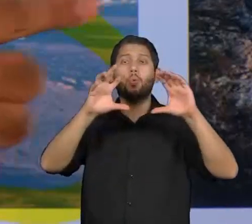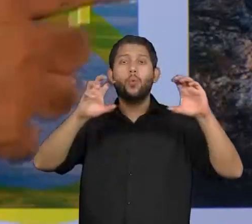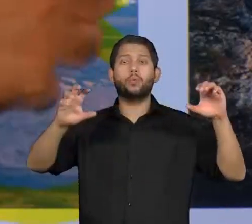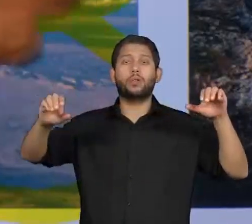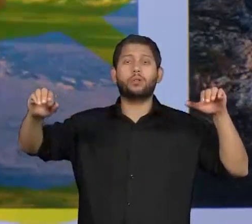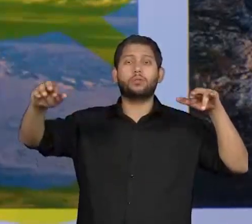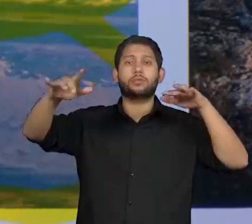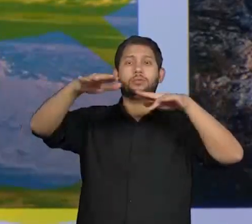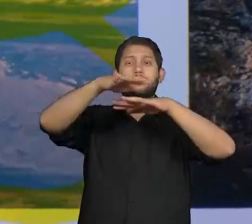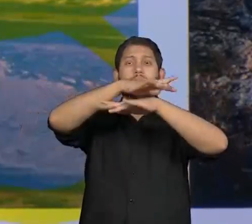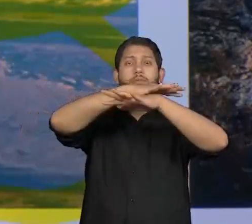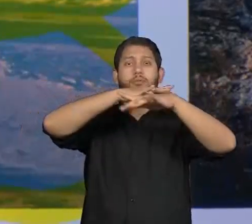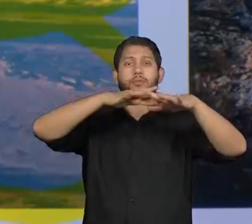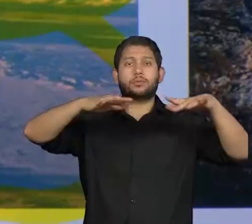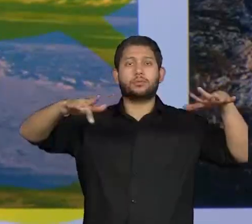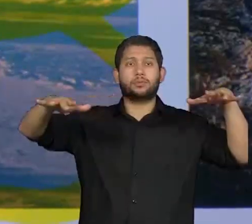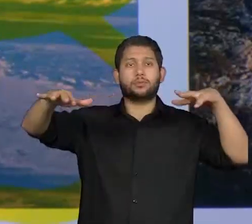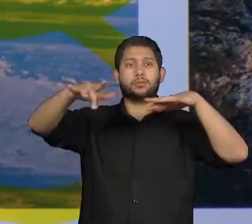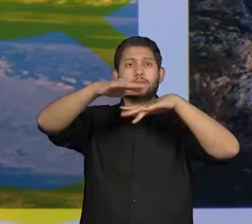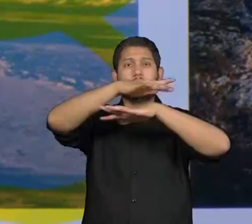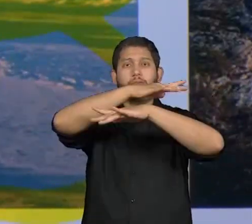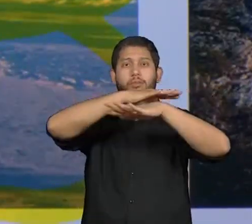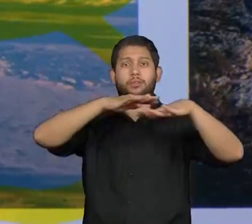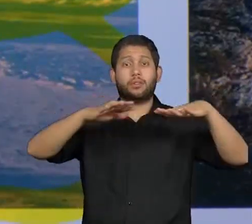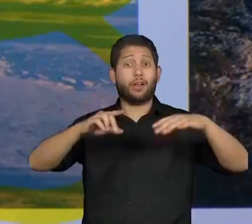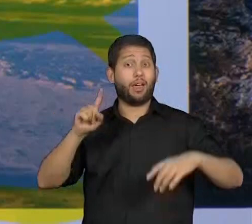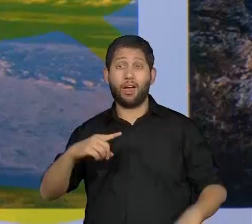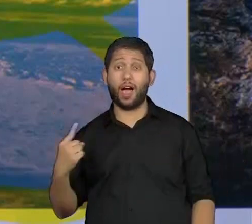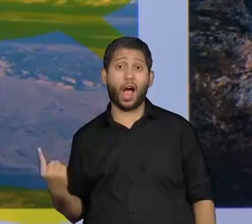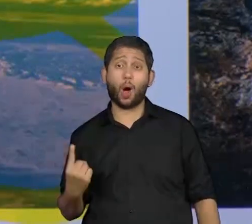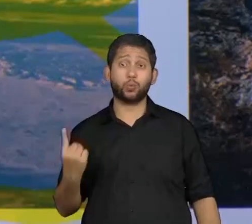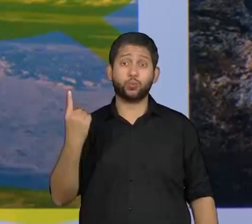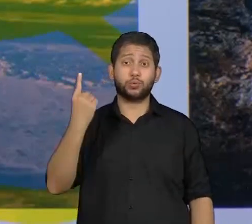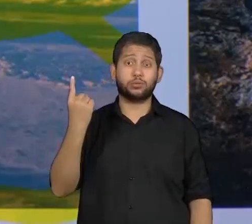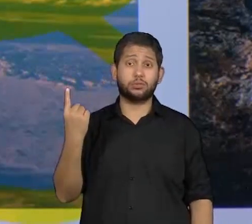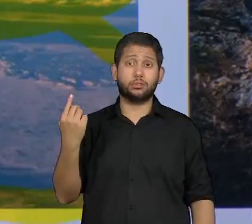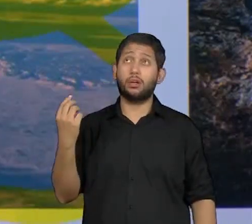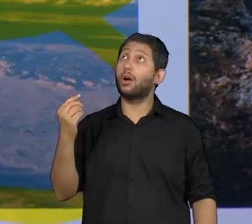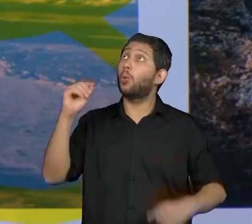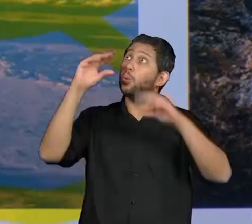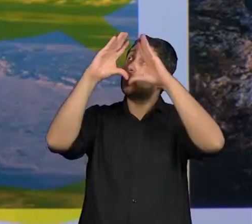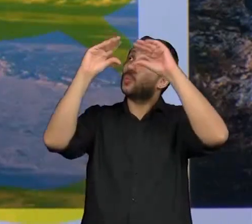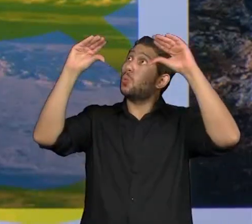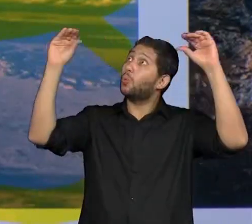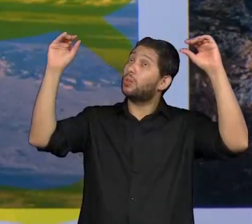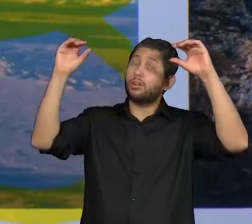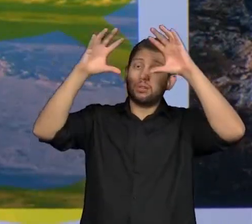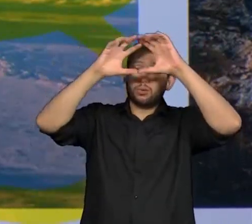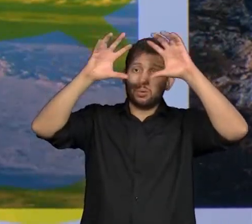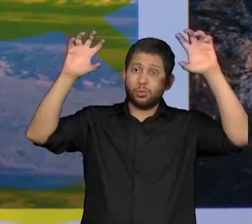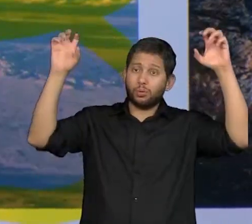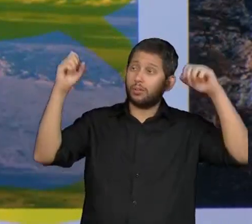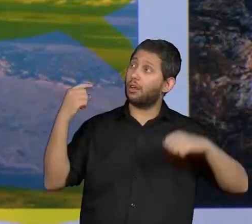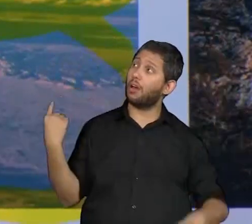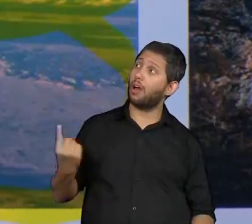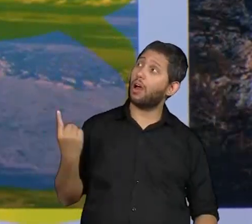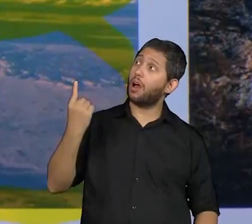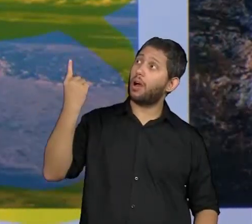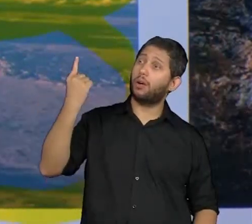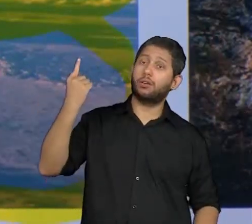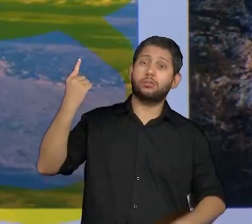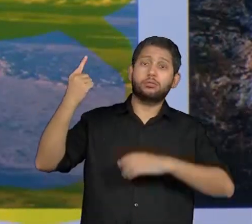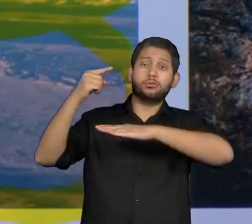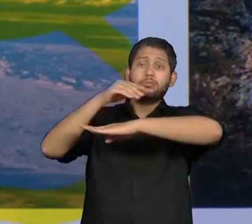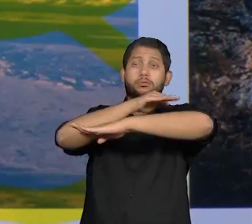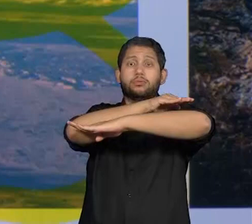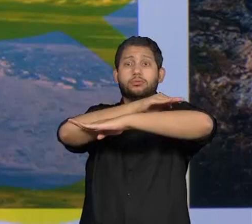Então, essa parte aqui, ela é muito alta, ela está próxima das nuvens, a parte de baixo. Porque eu percebo as nuvens, então